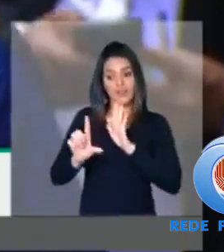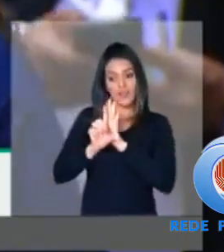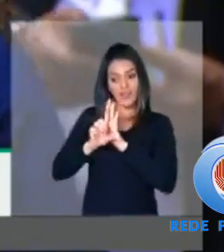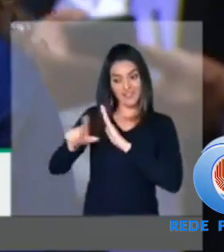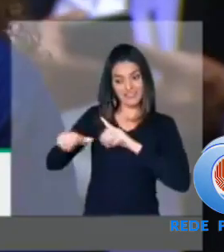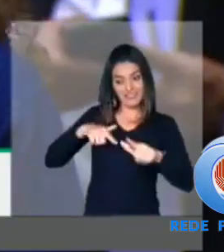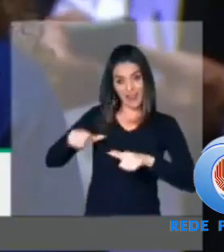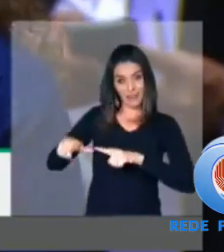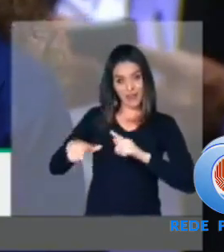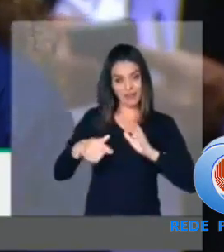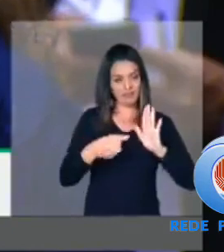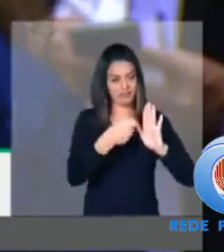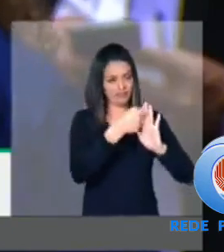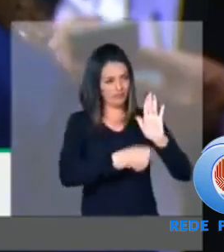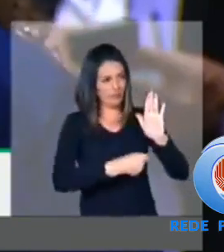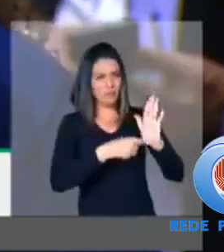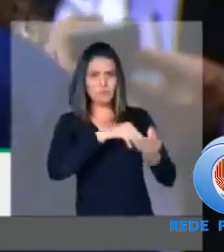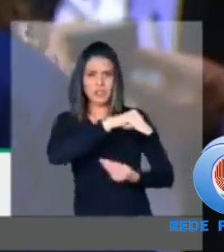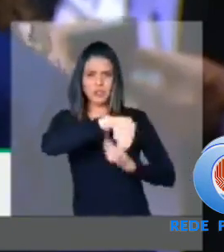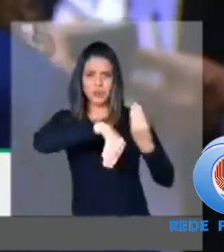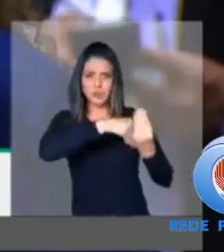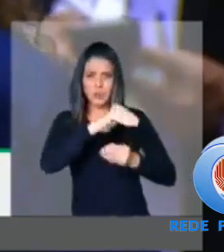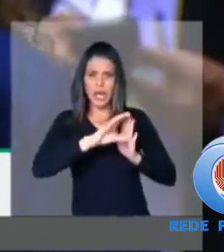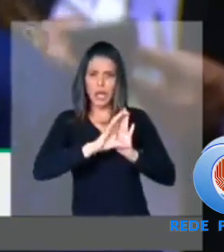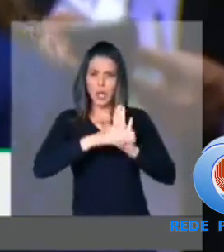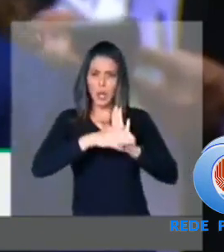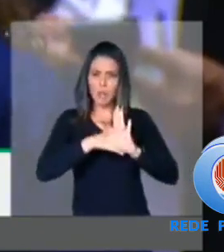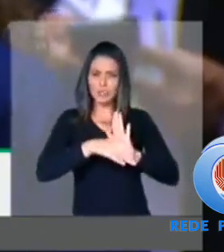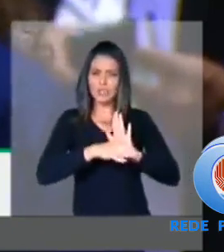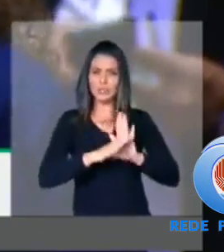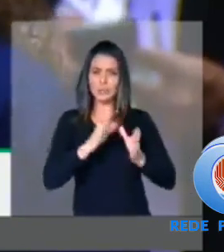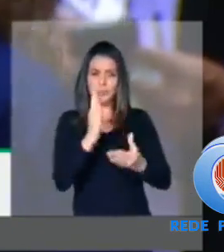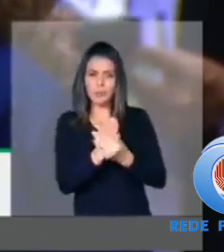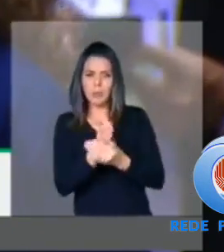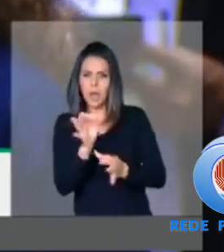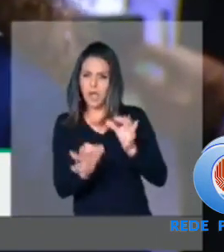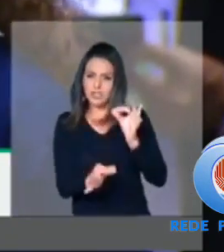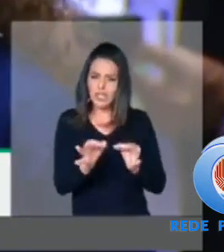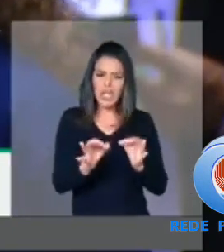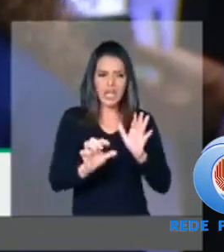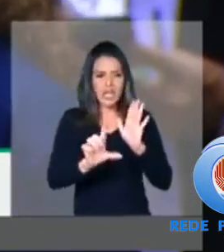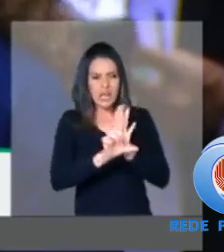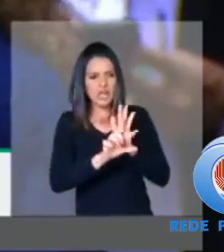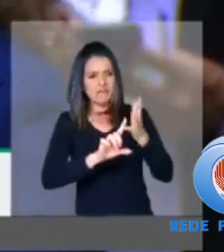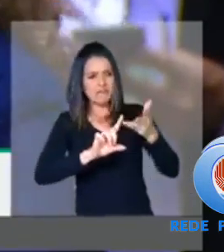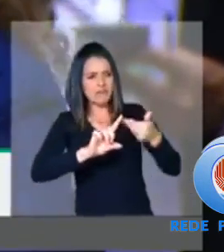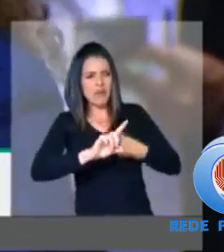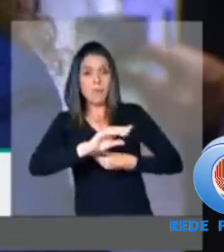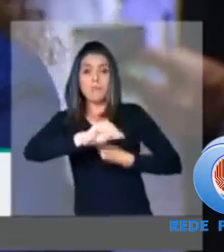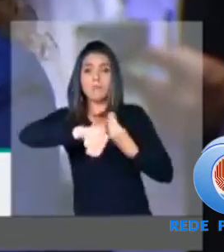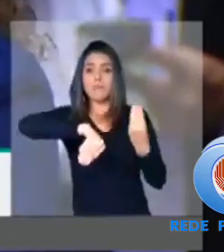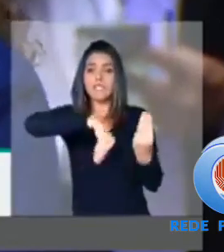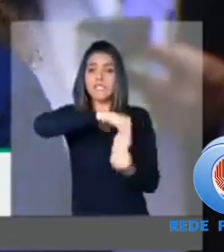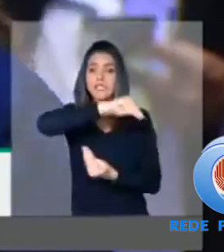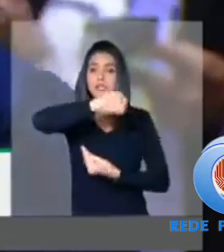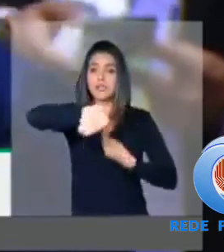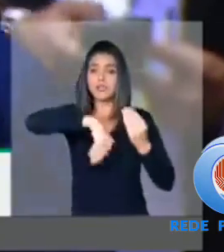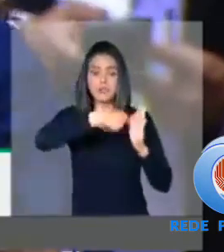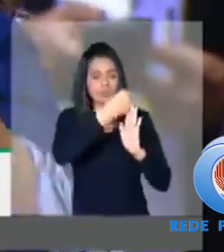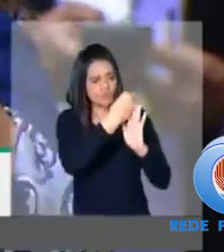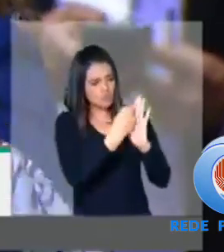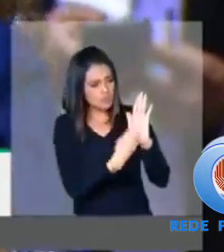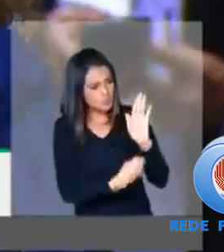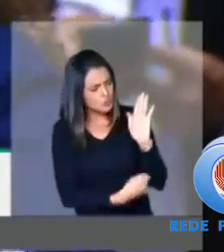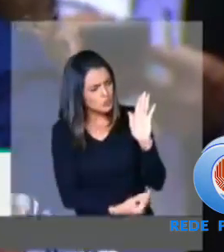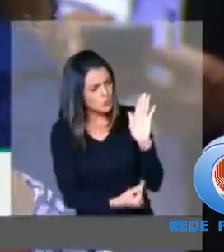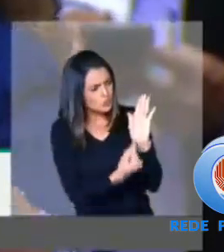trabalhista, para além de misturar conceitos, processos e legislações que não deveriam estar contidas